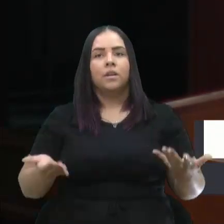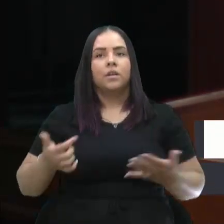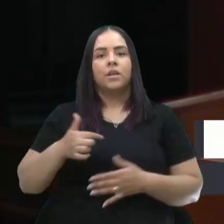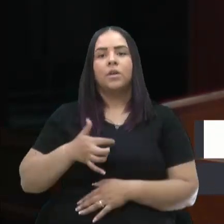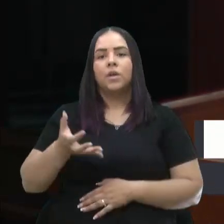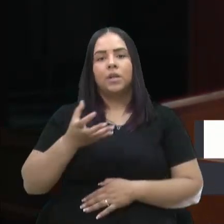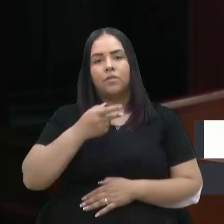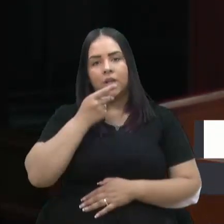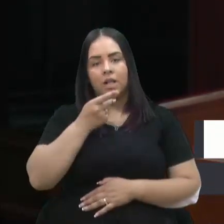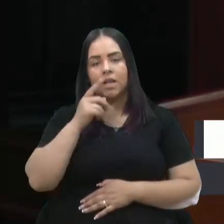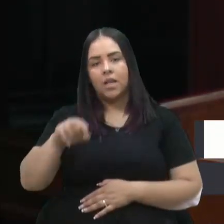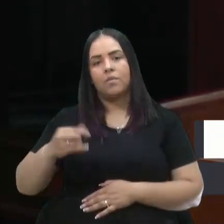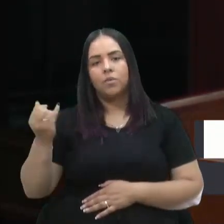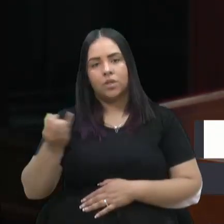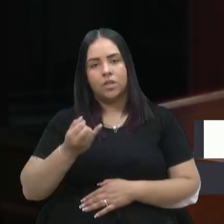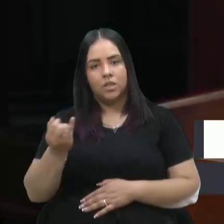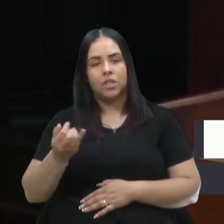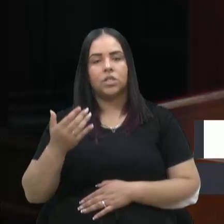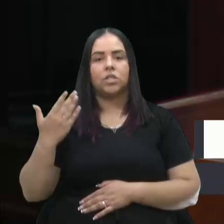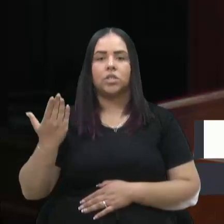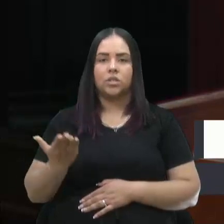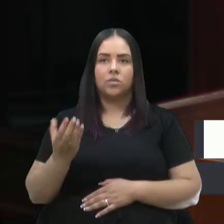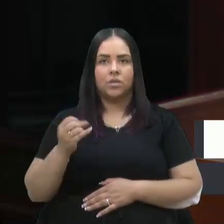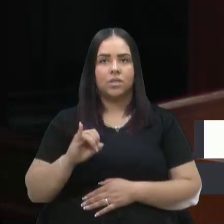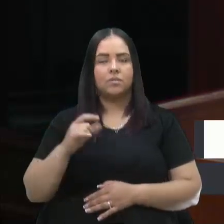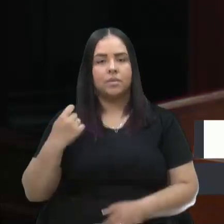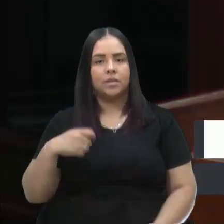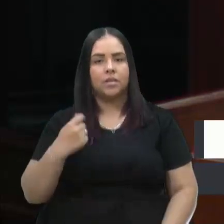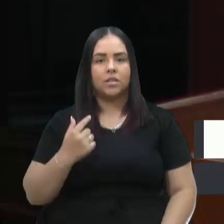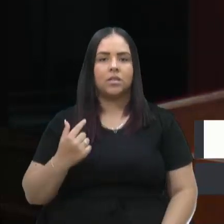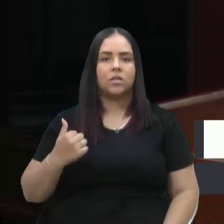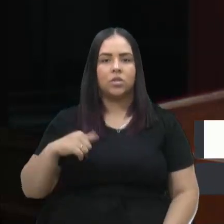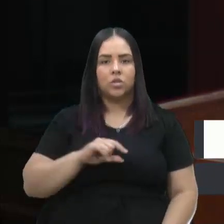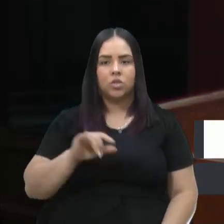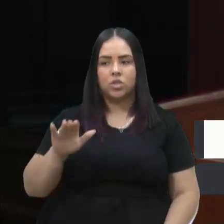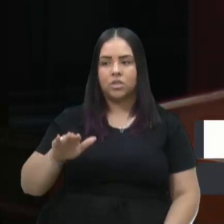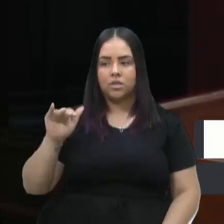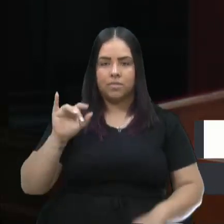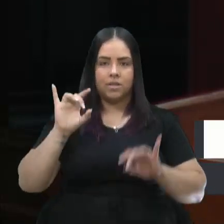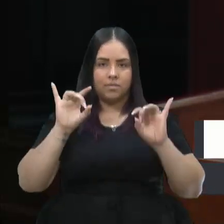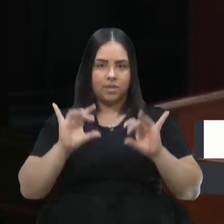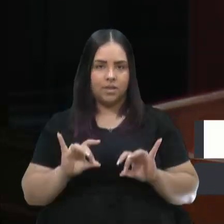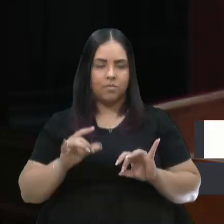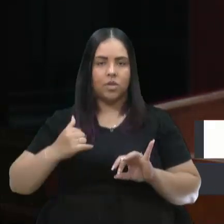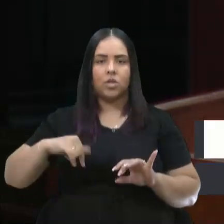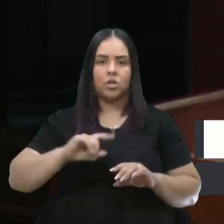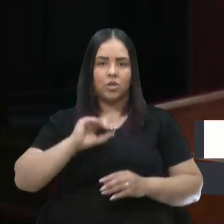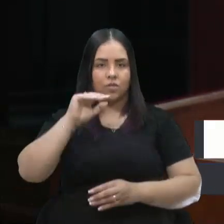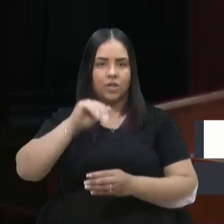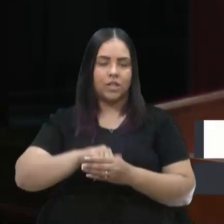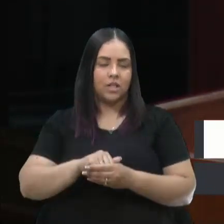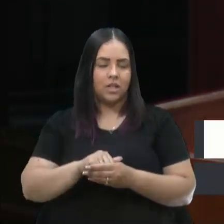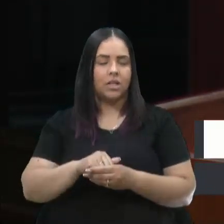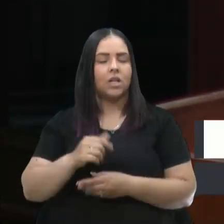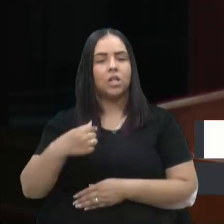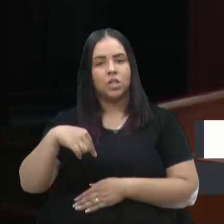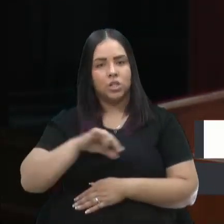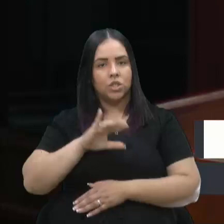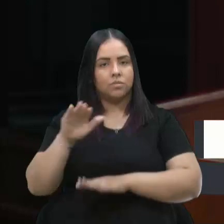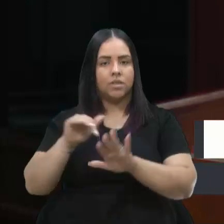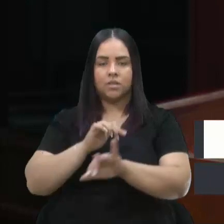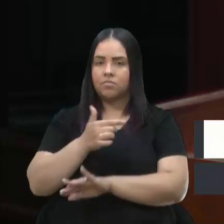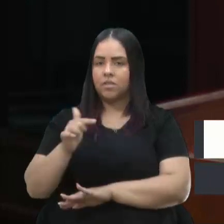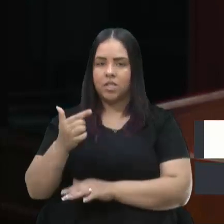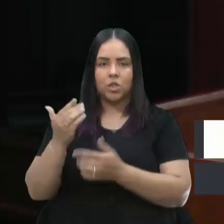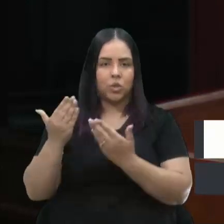dizer o quanto é importante essa matéria e que, se for necessária, que se chame as extraordinárias para a gente votar, serão chamadas, eu não tenho